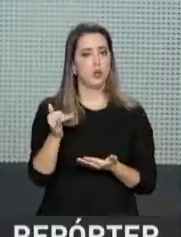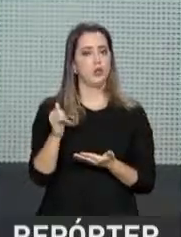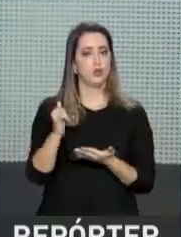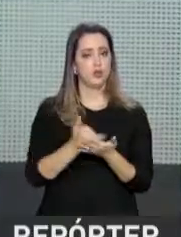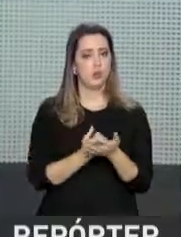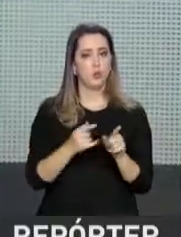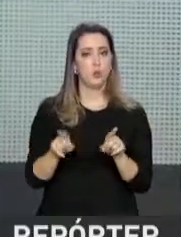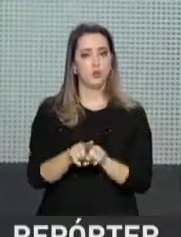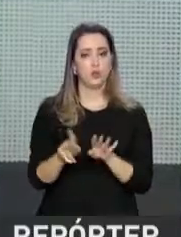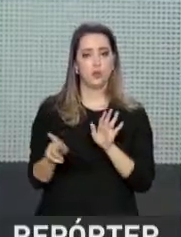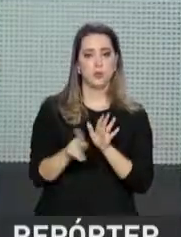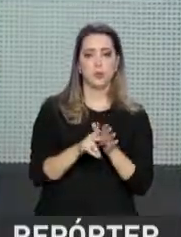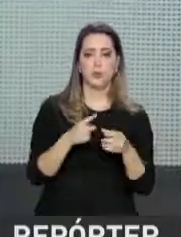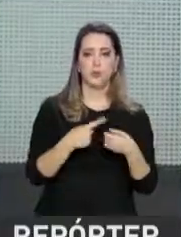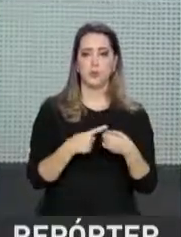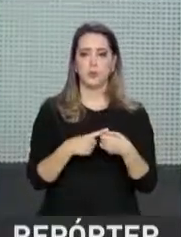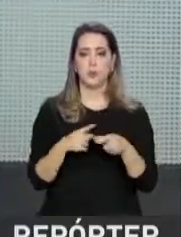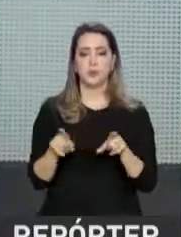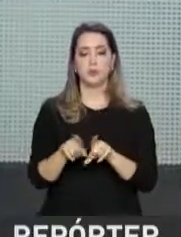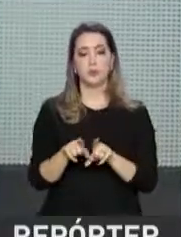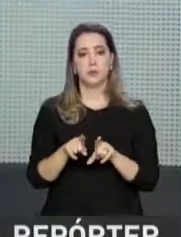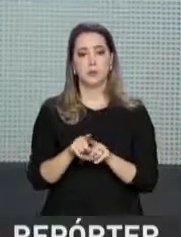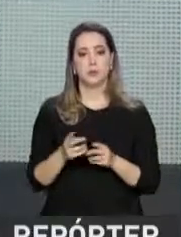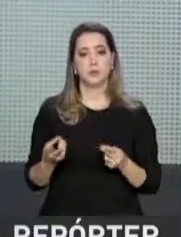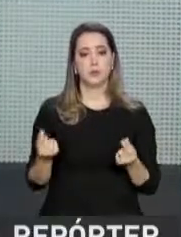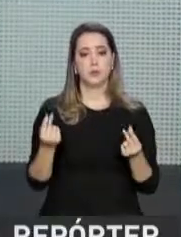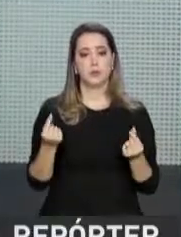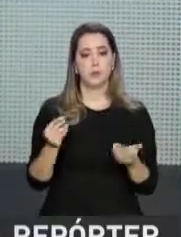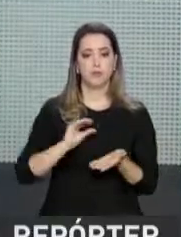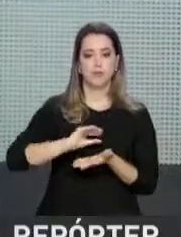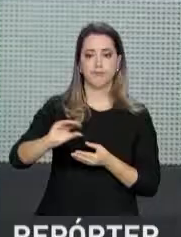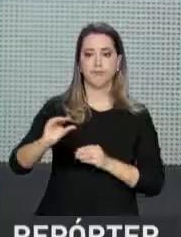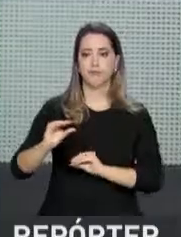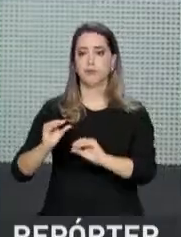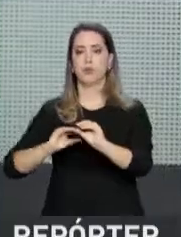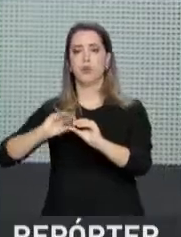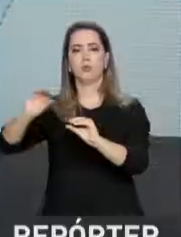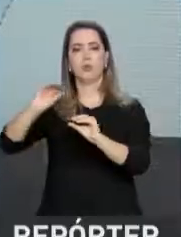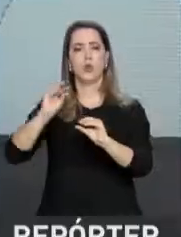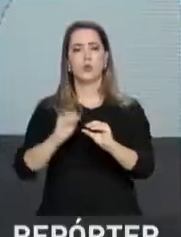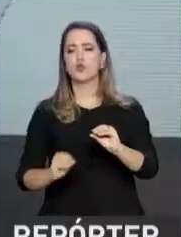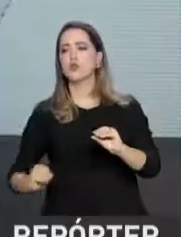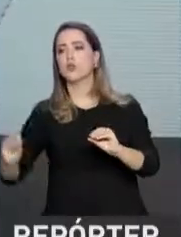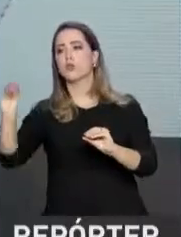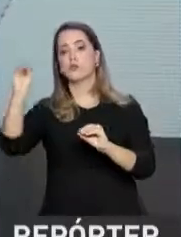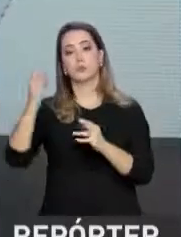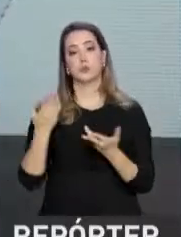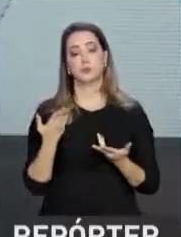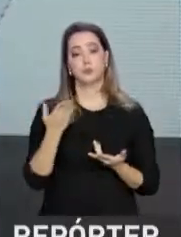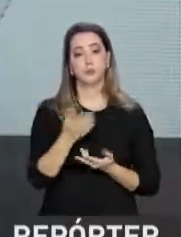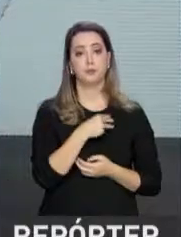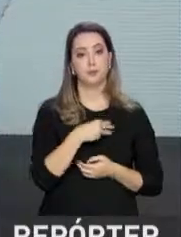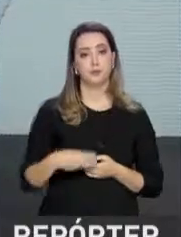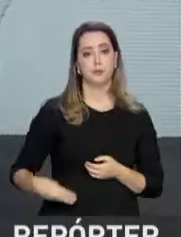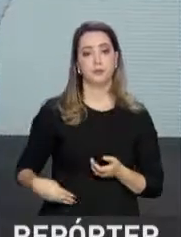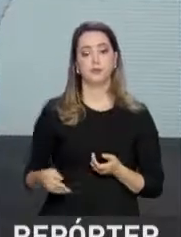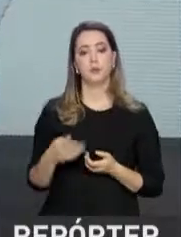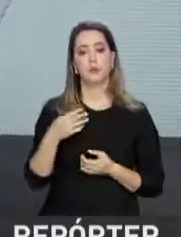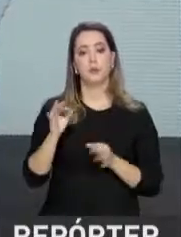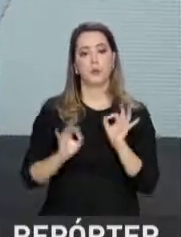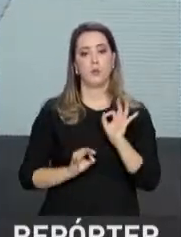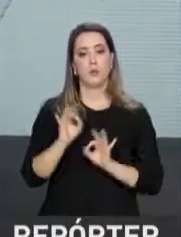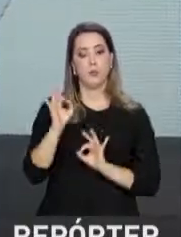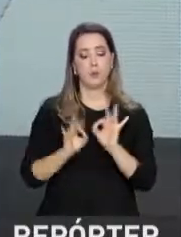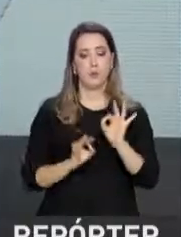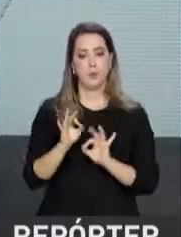certamente aumenta também os repasses ea transferência o ministro do planejamento desenvolvimento e